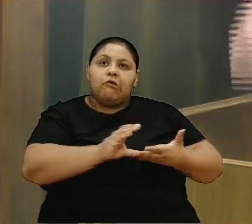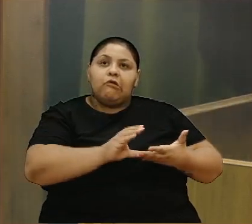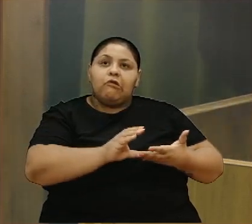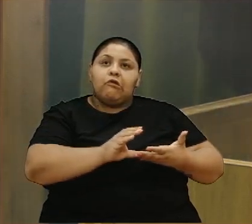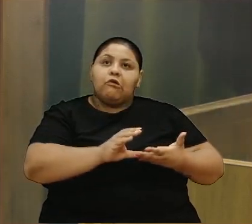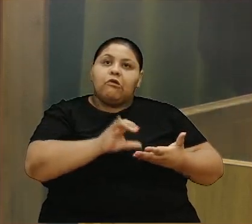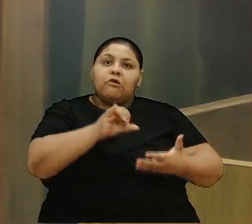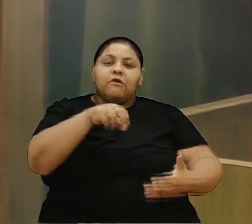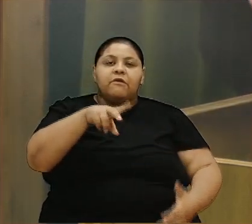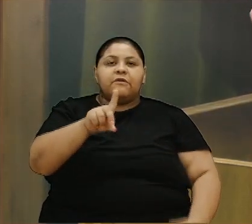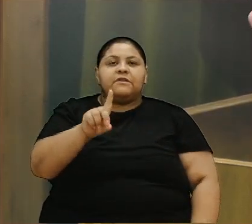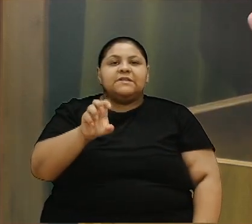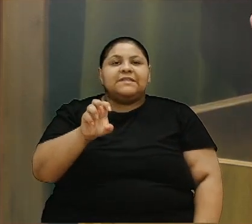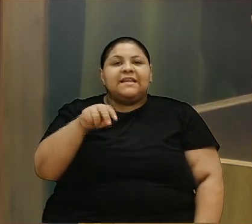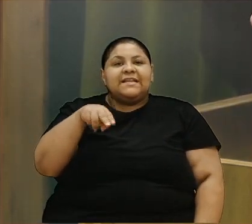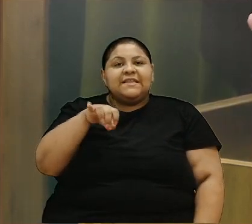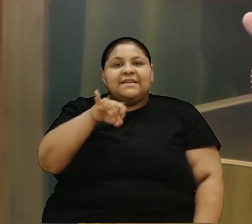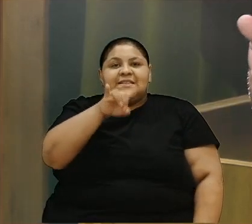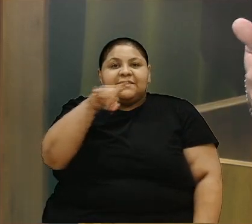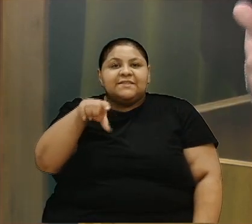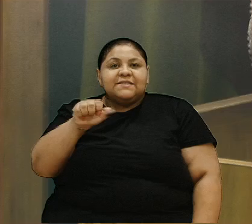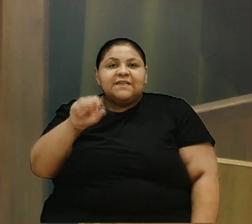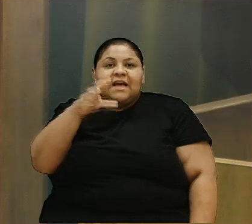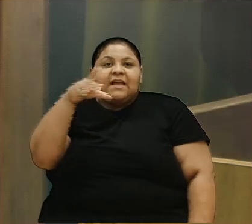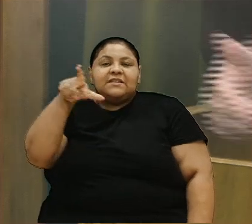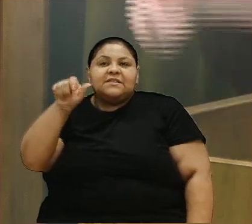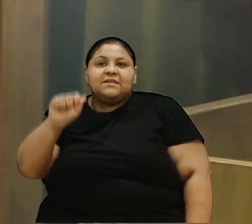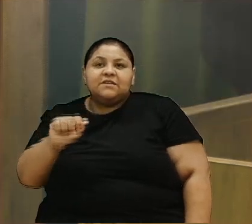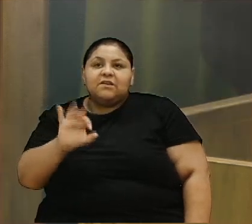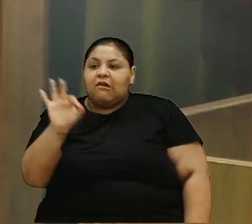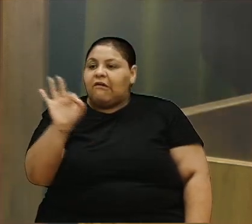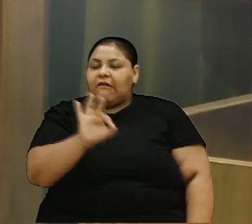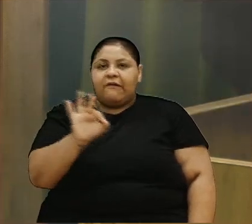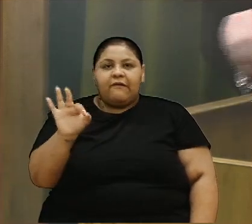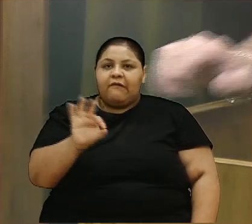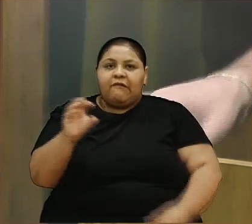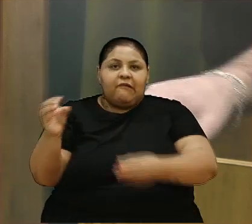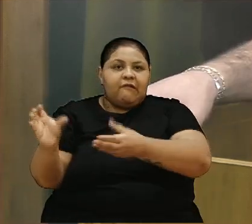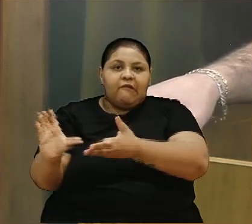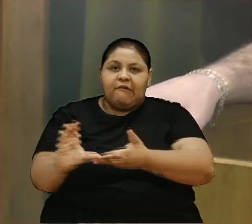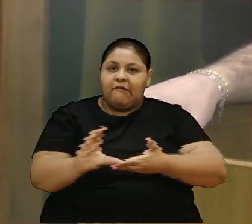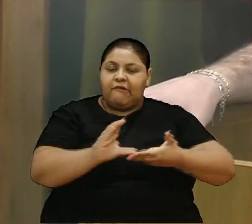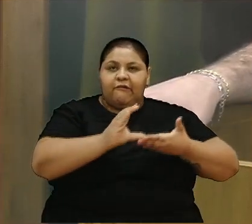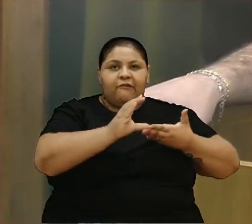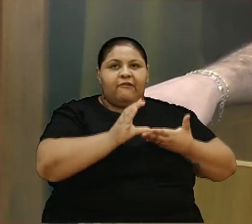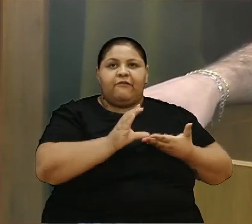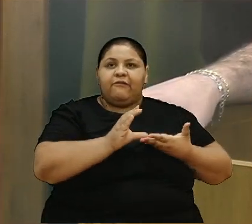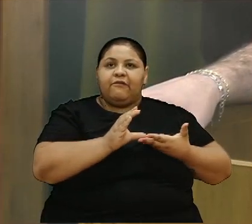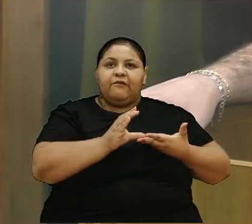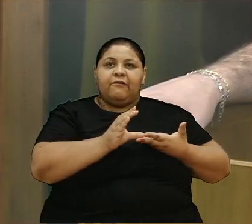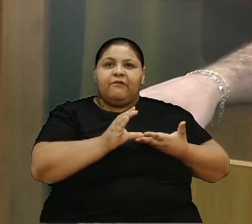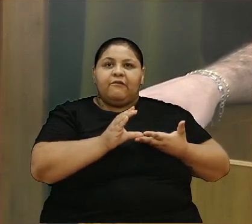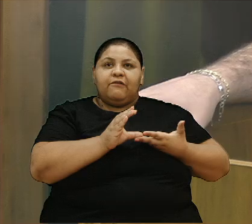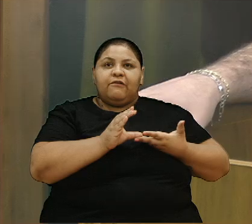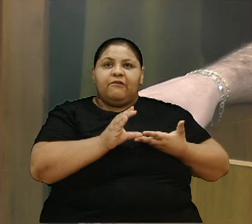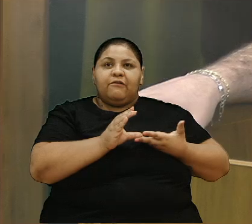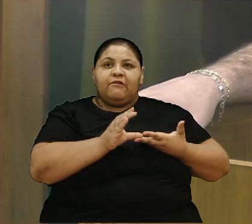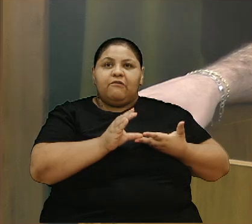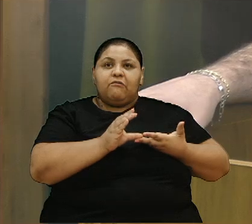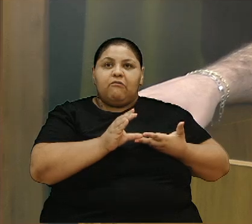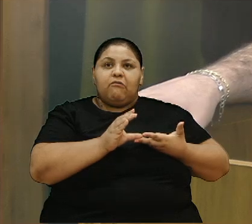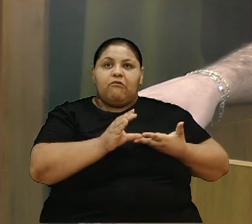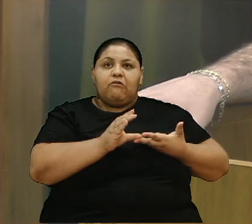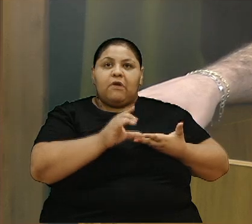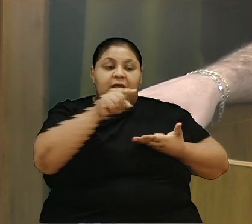as verbas indenizatórias não recaem sobre a tributação, sobre o